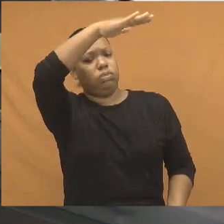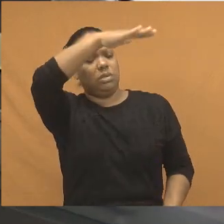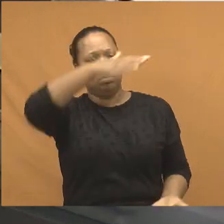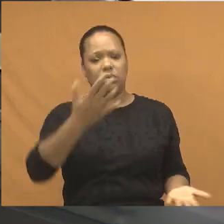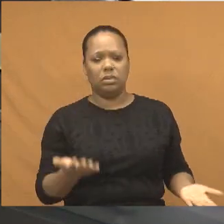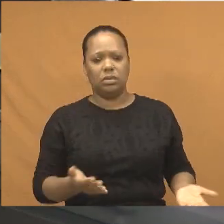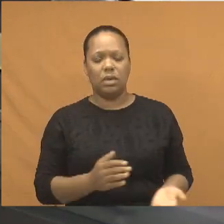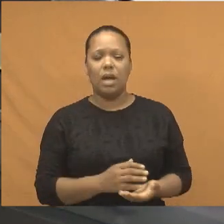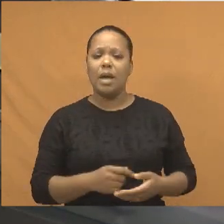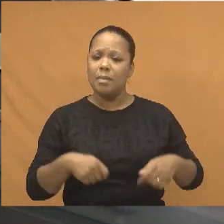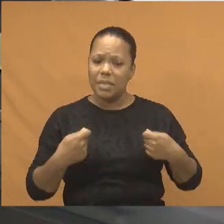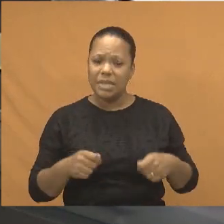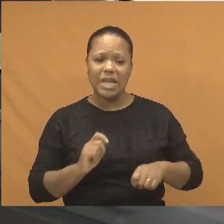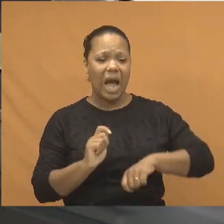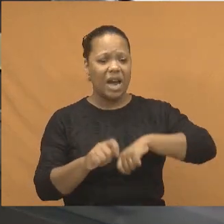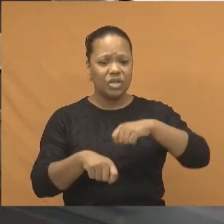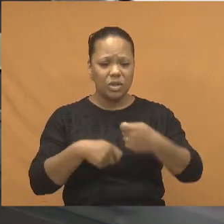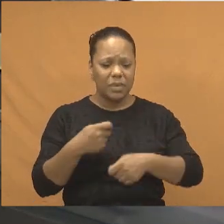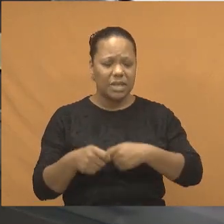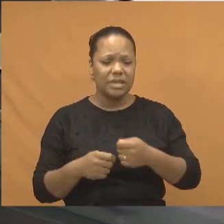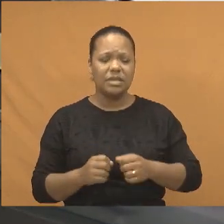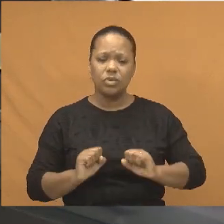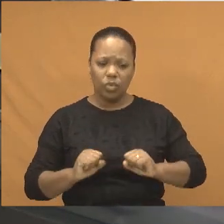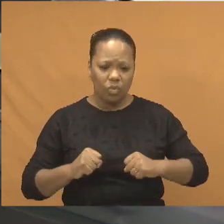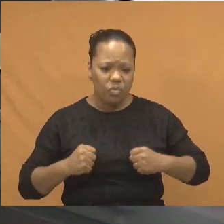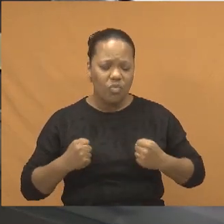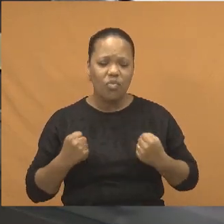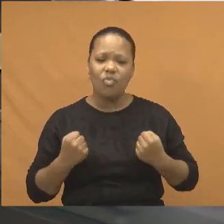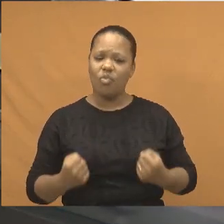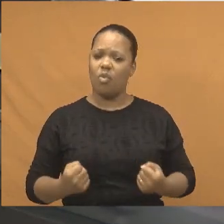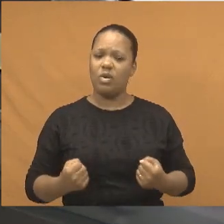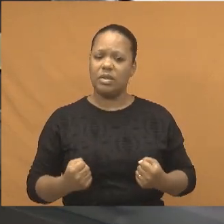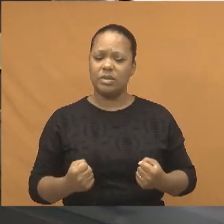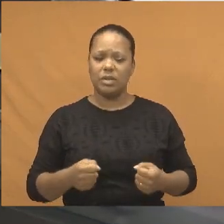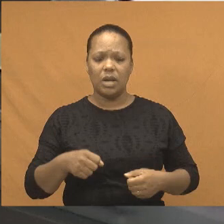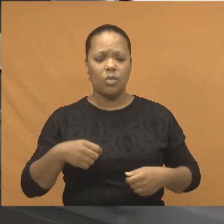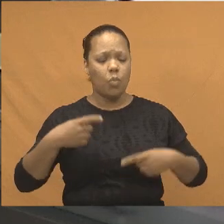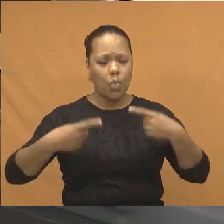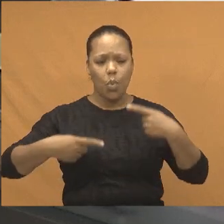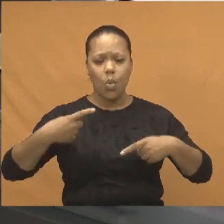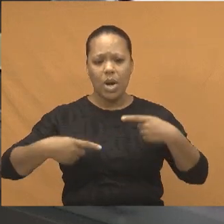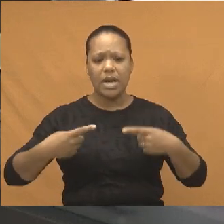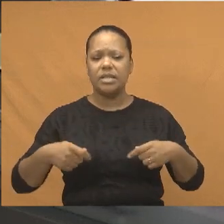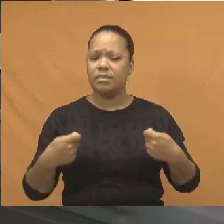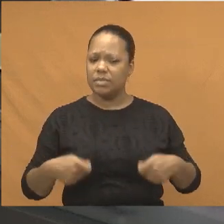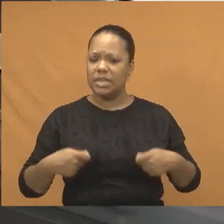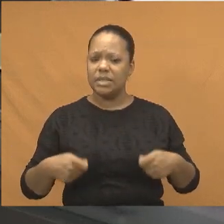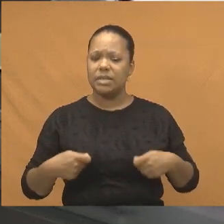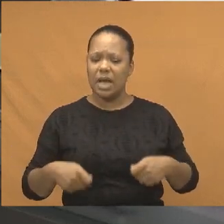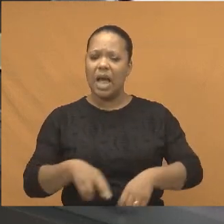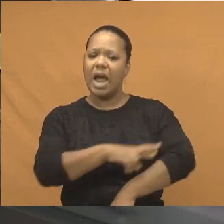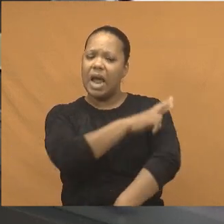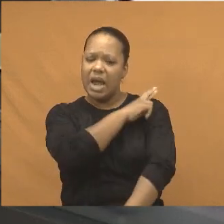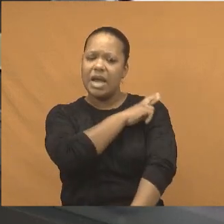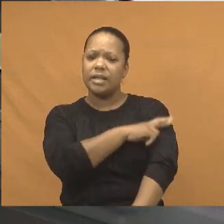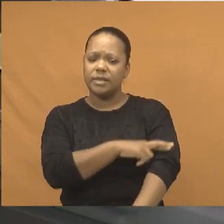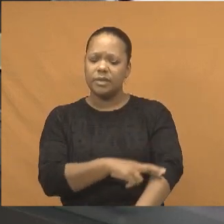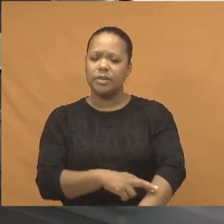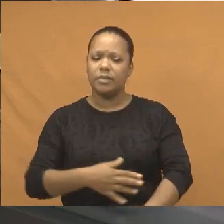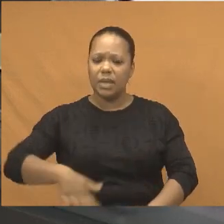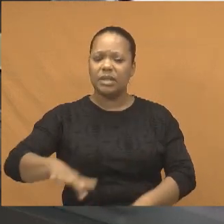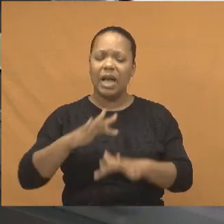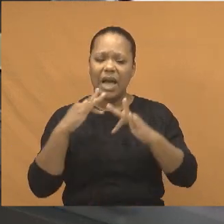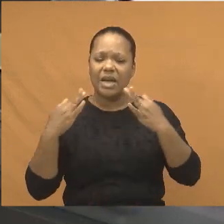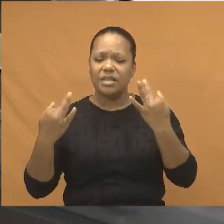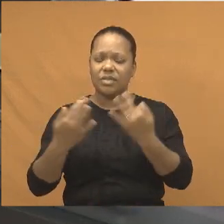entendo, gente, está faltando gestão, está faltando pulso, está faltando vontade política, Está faltando respeitar as famílias